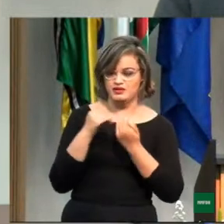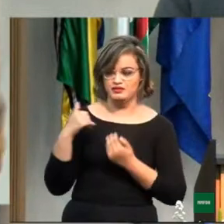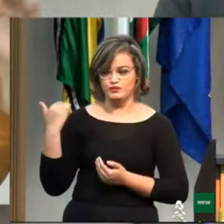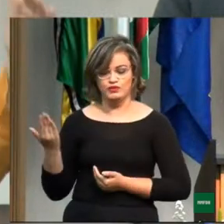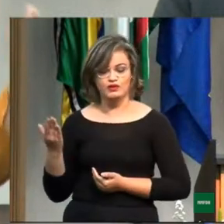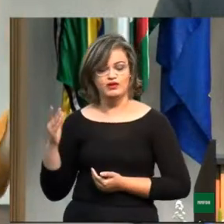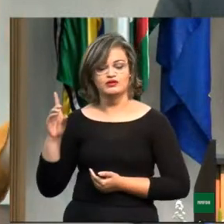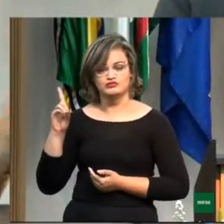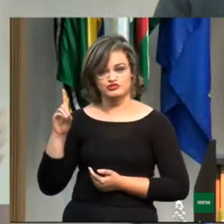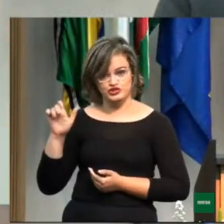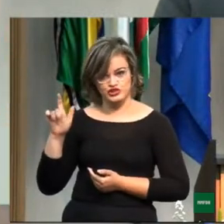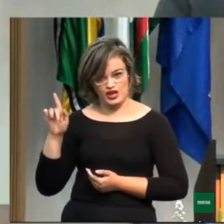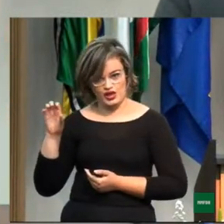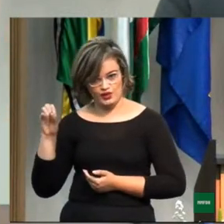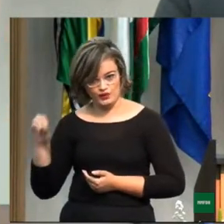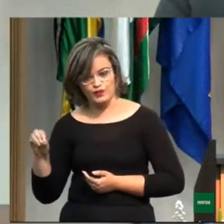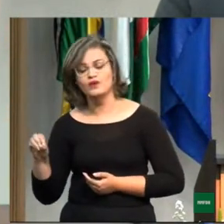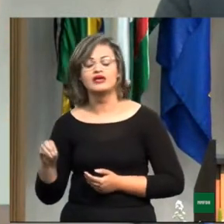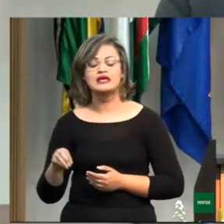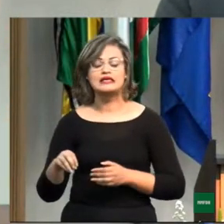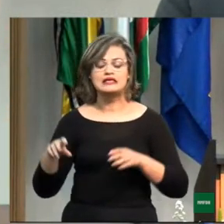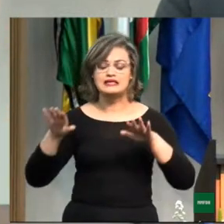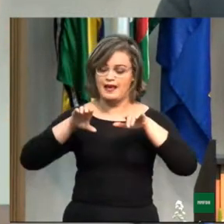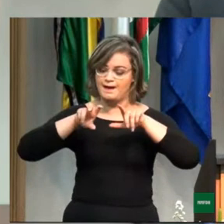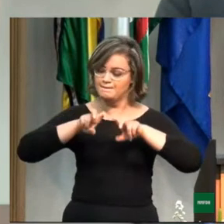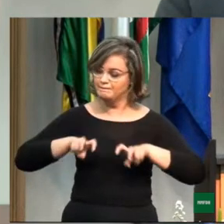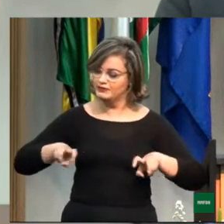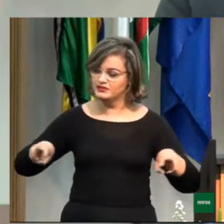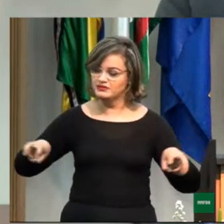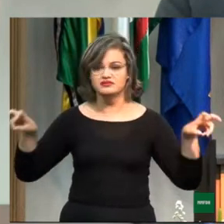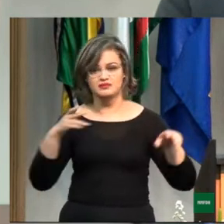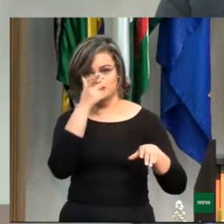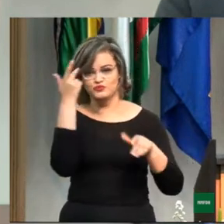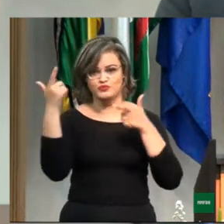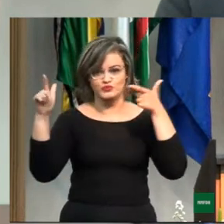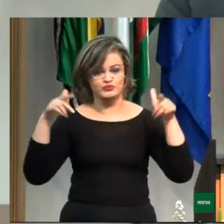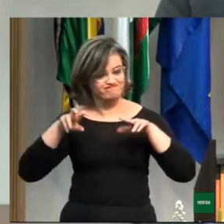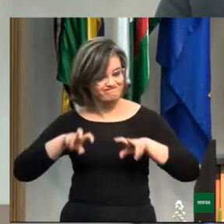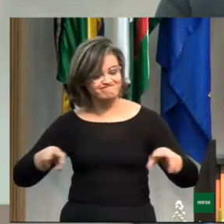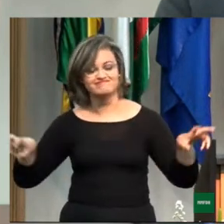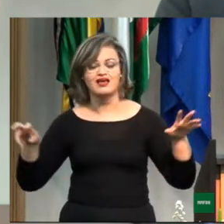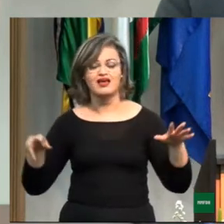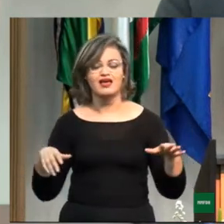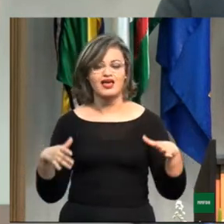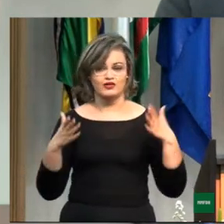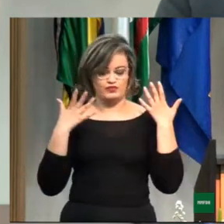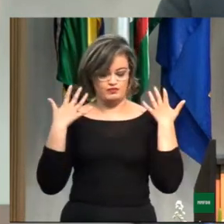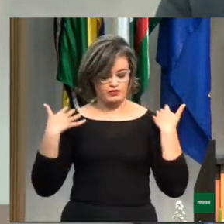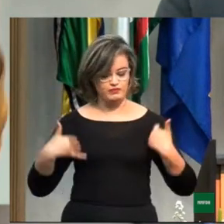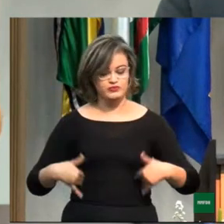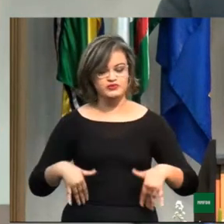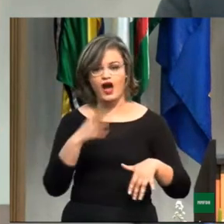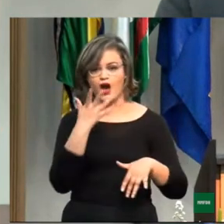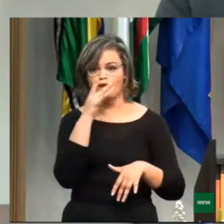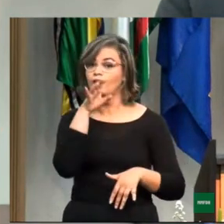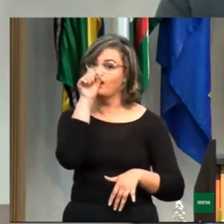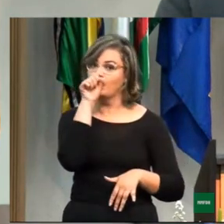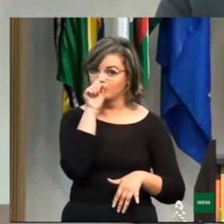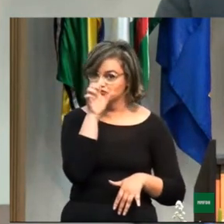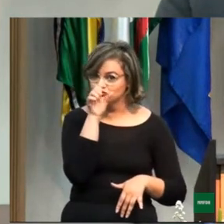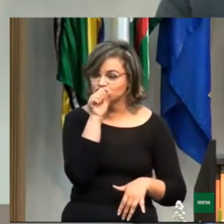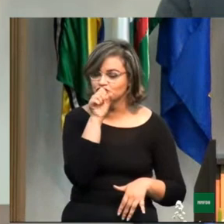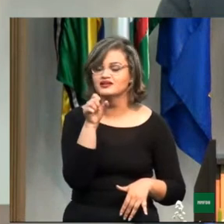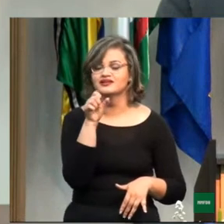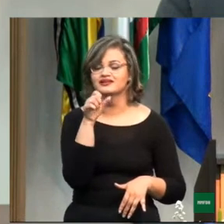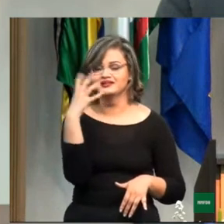E a mesa segue com os demais convidados. Eu estou com camisa laranja, muito bonita,